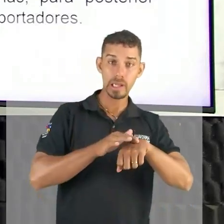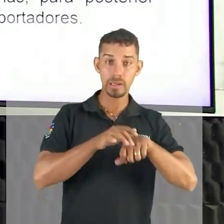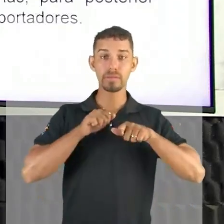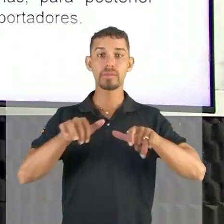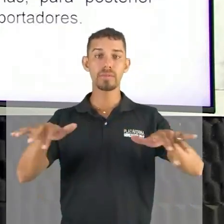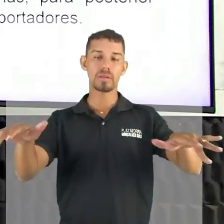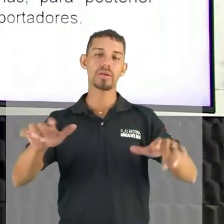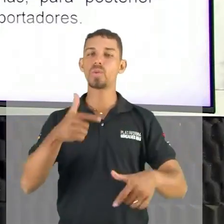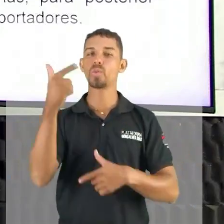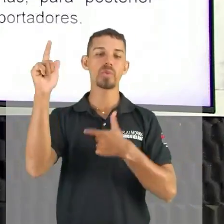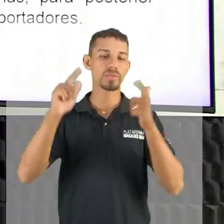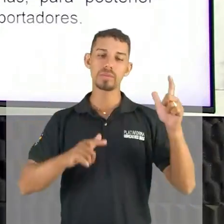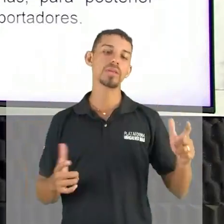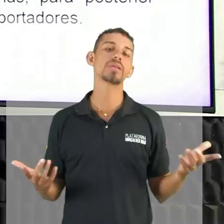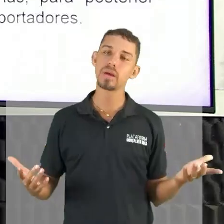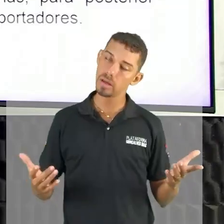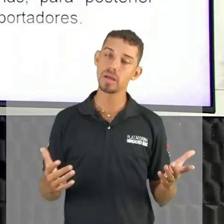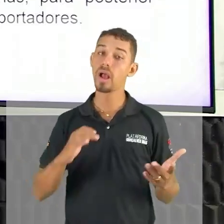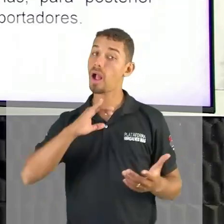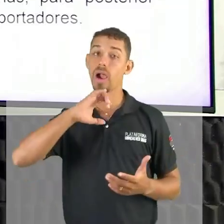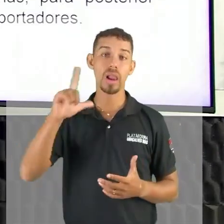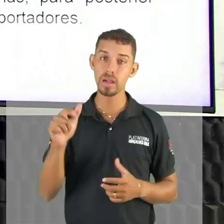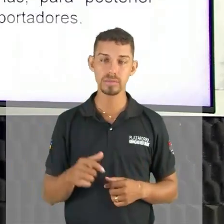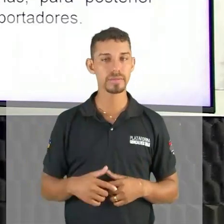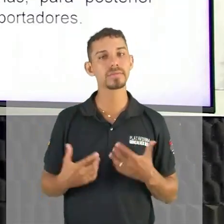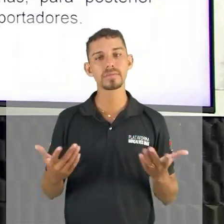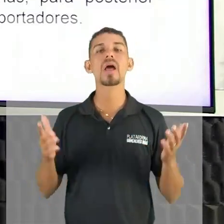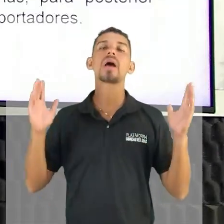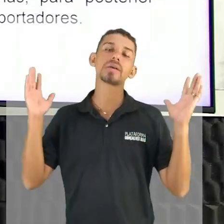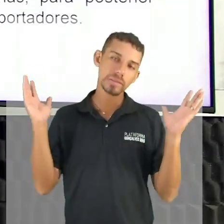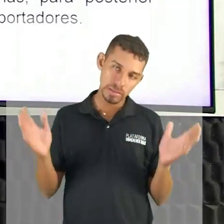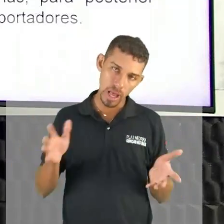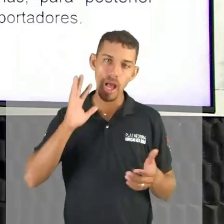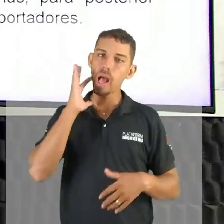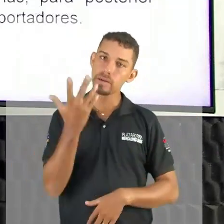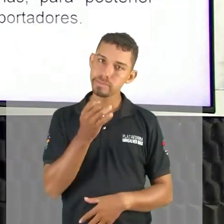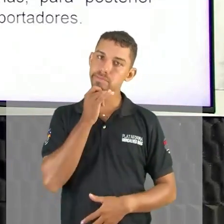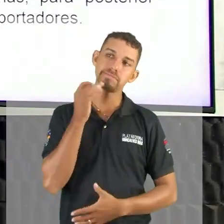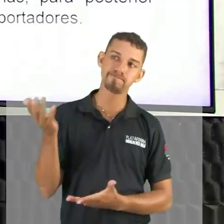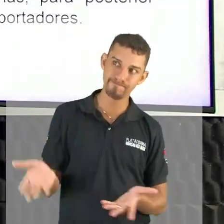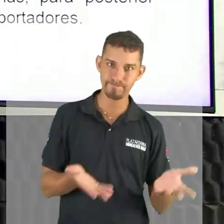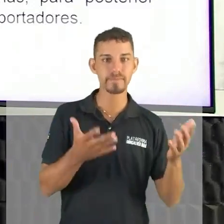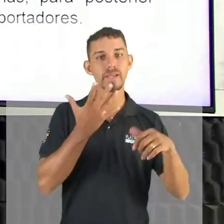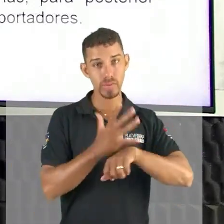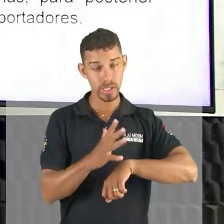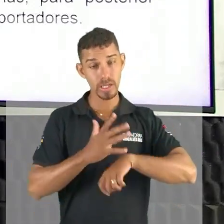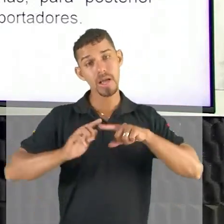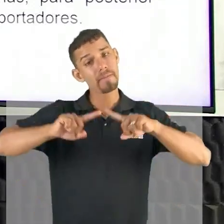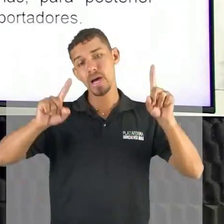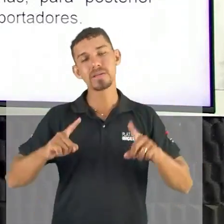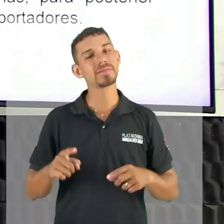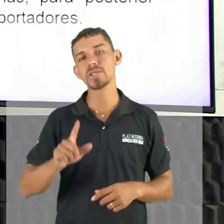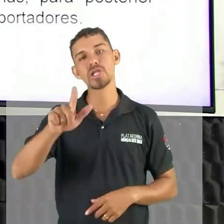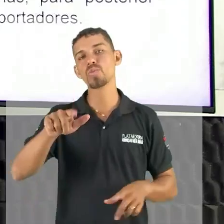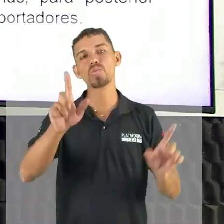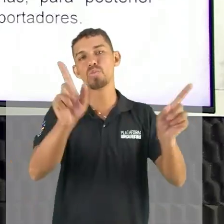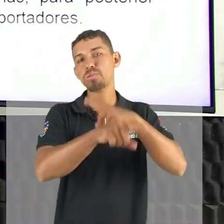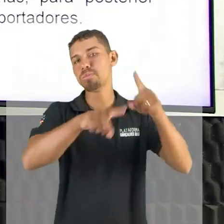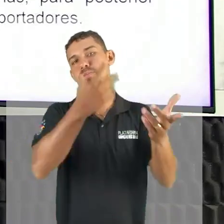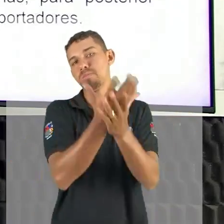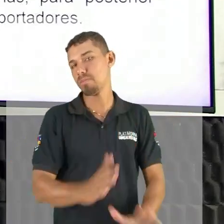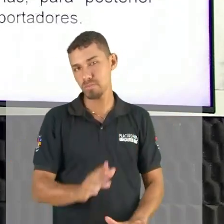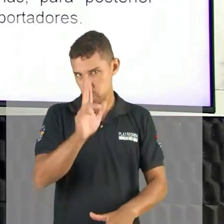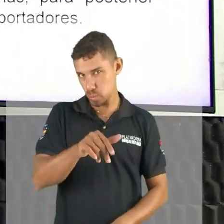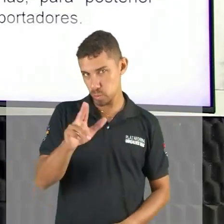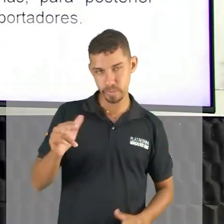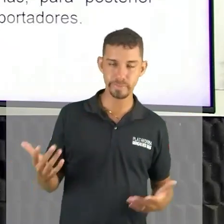doenças, entre outras coisas. Então é claro que isso também já é uma condição prática, mas isso não vai resolver